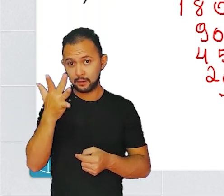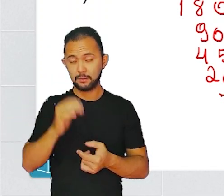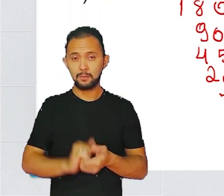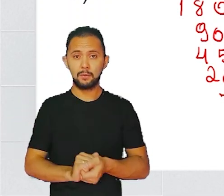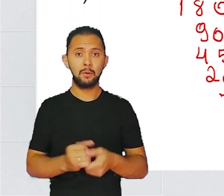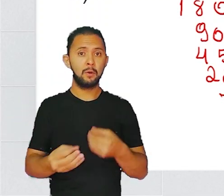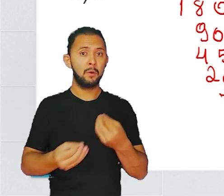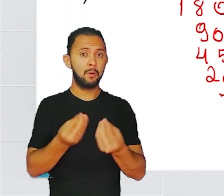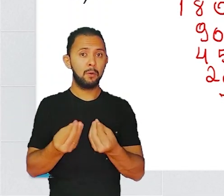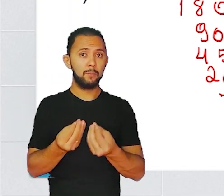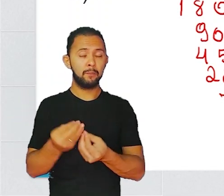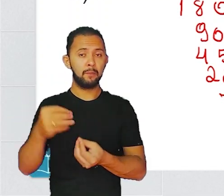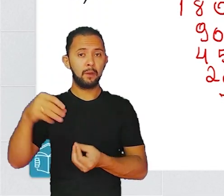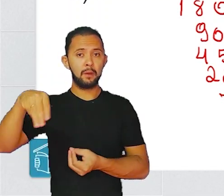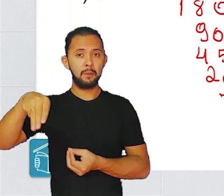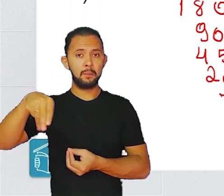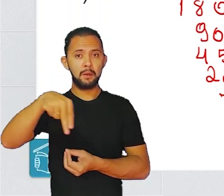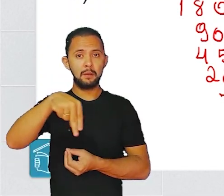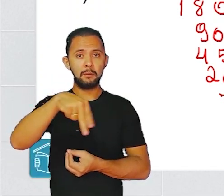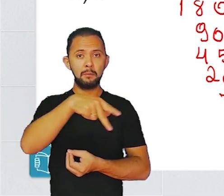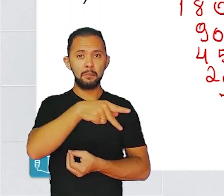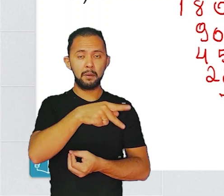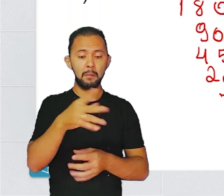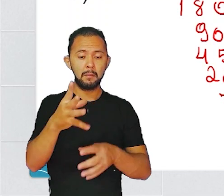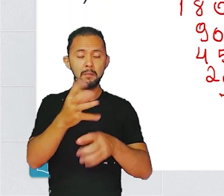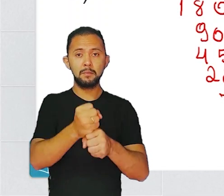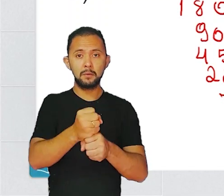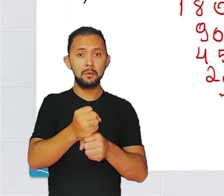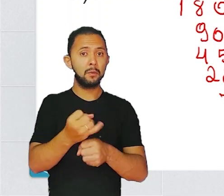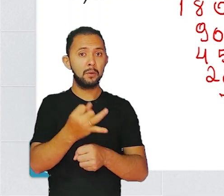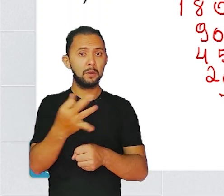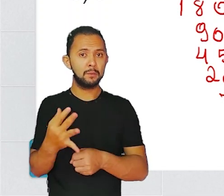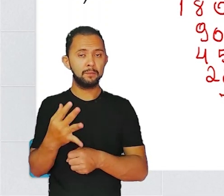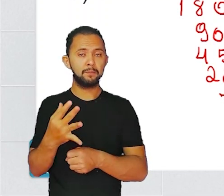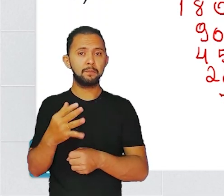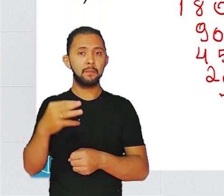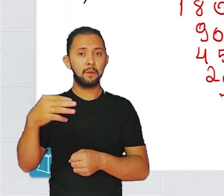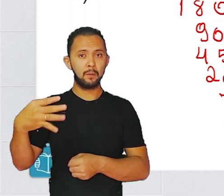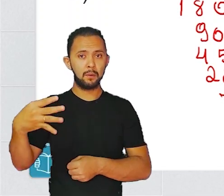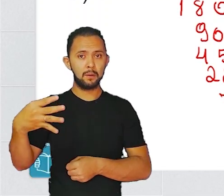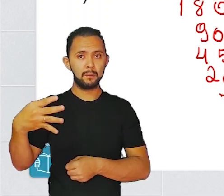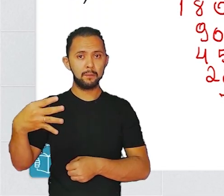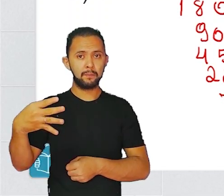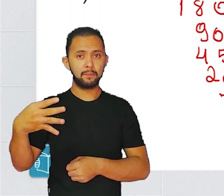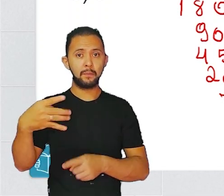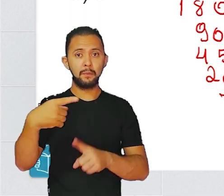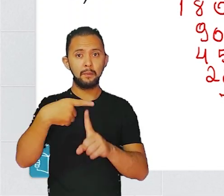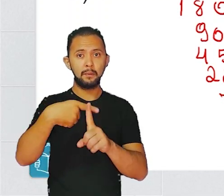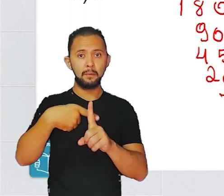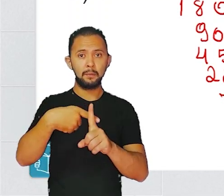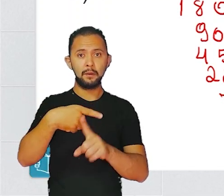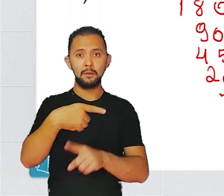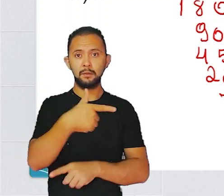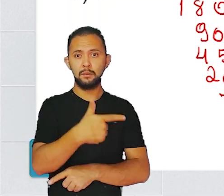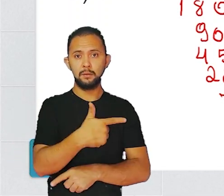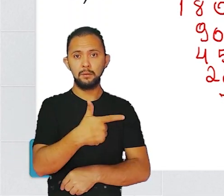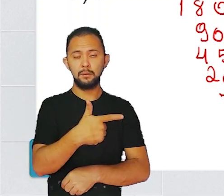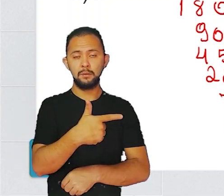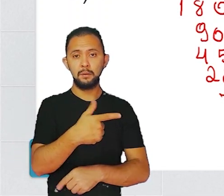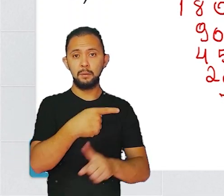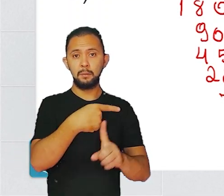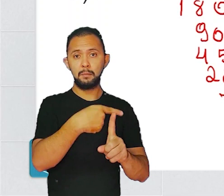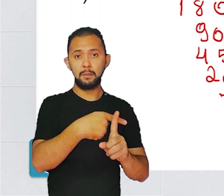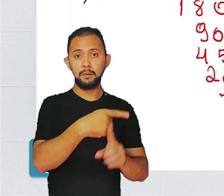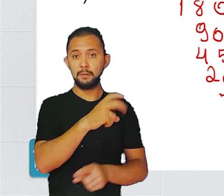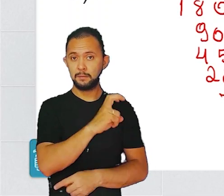ser m mais n mais p? Vai ser igual à soma, né? 4 mais 2